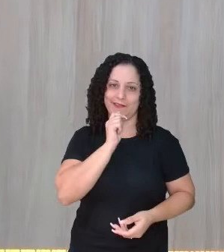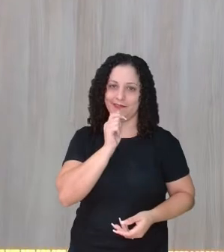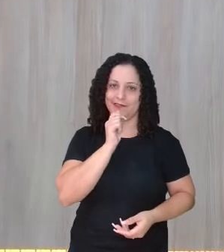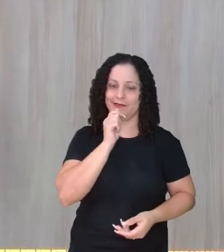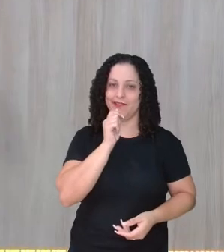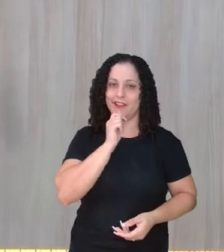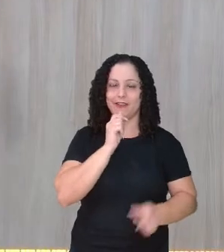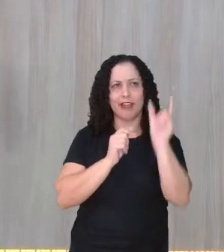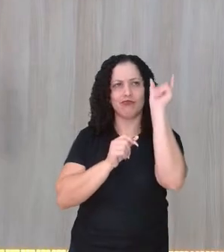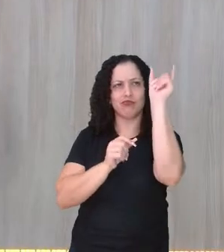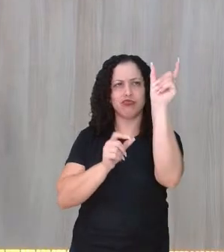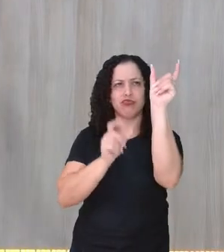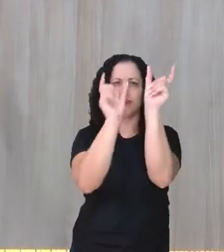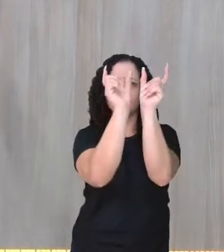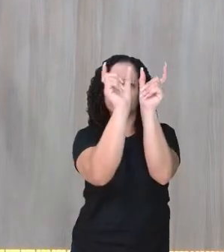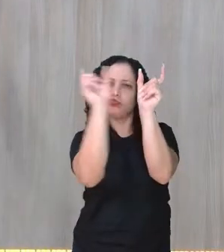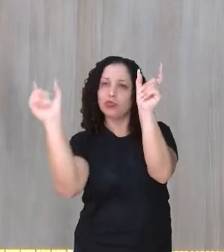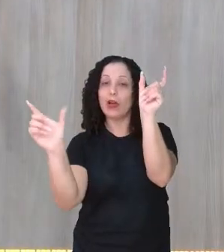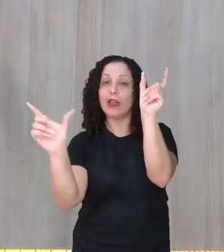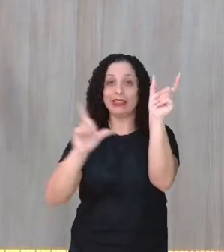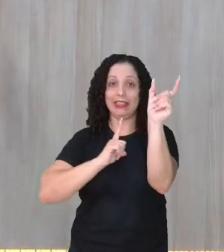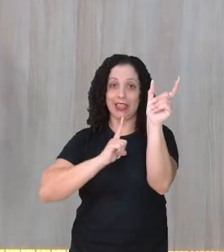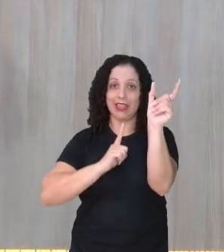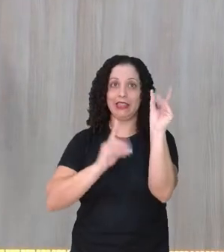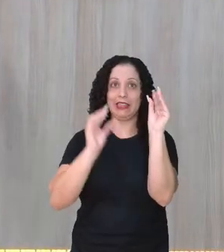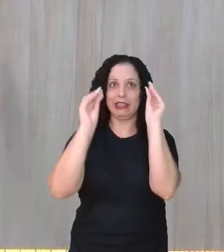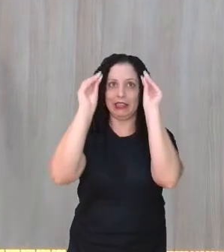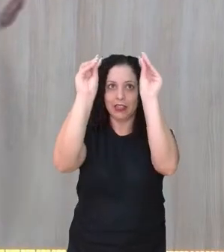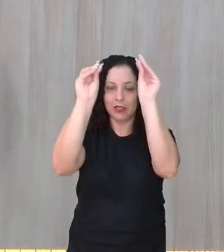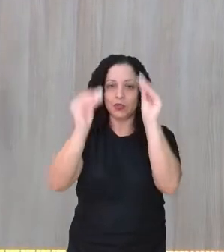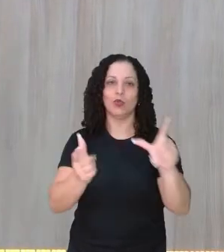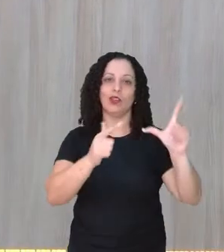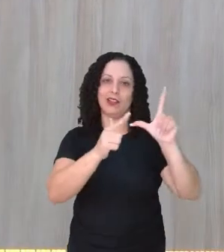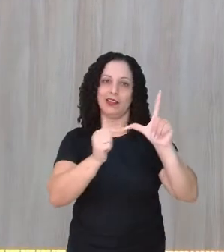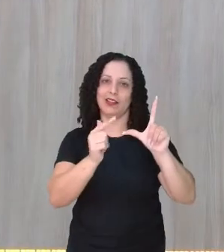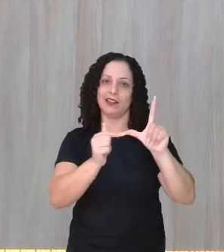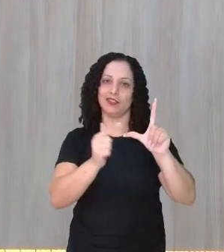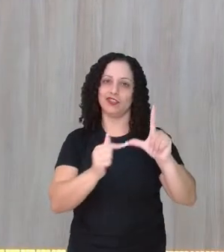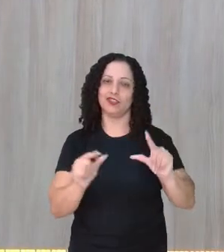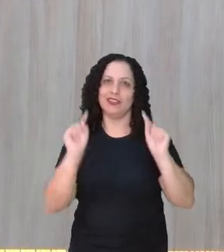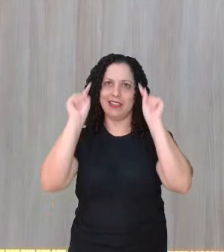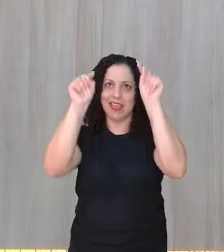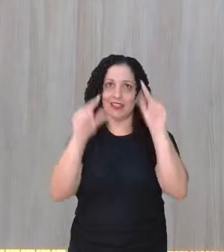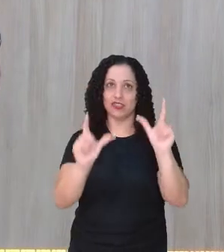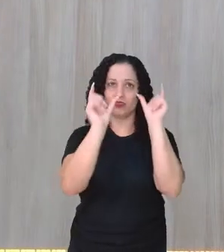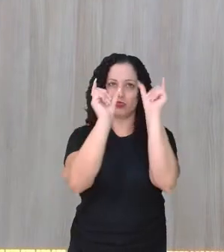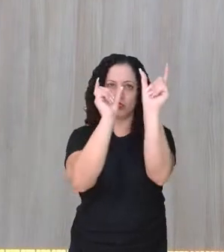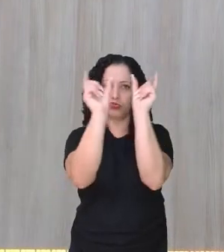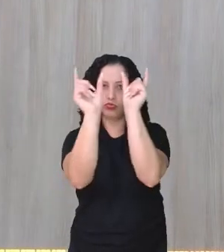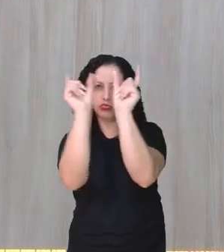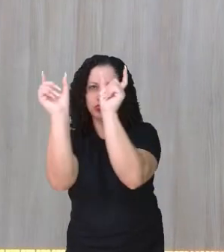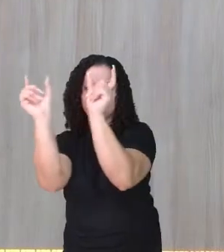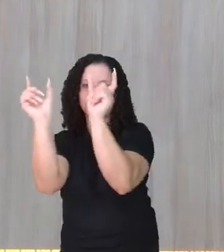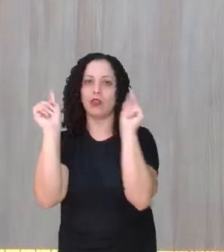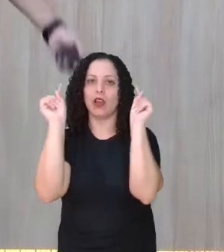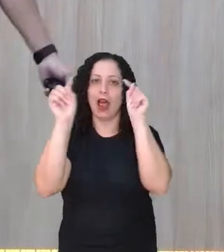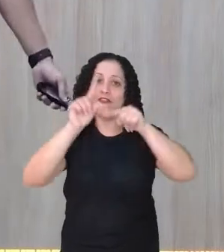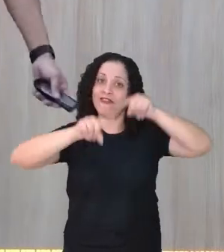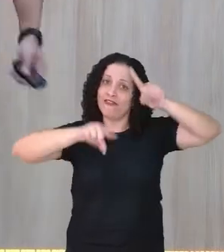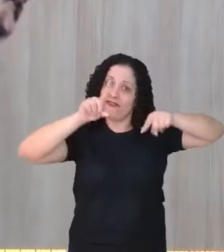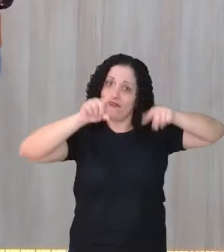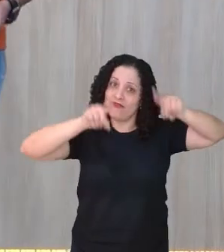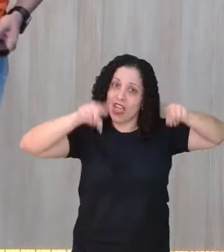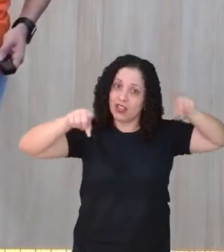vai aparecer letras, certo? E essas letras são chamadas, do tema da nossa aula, de